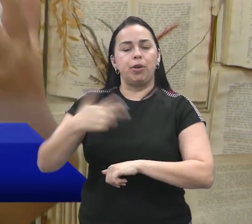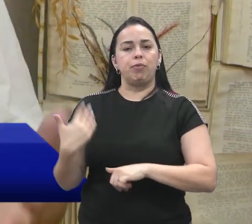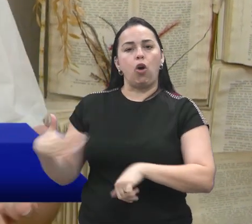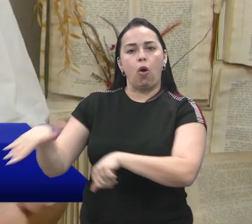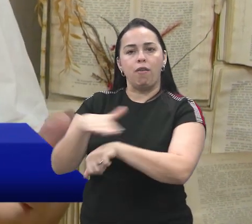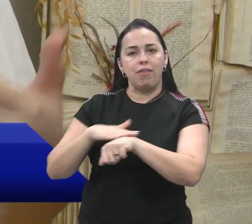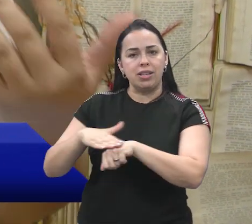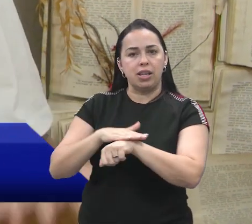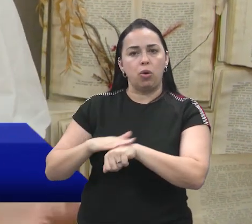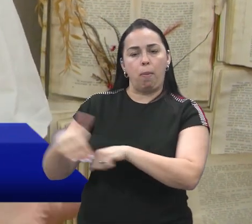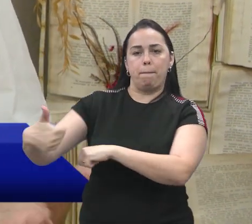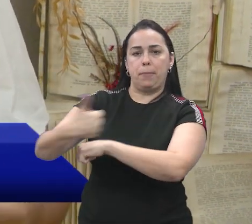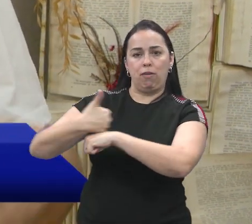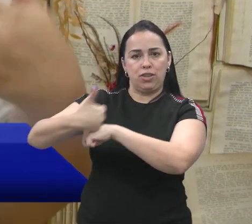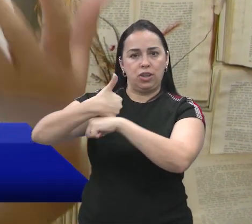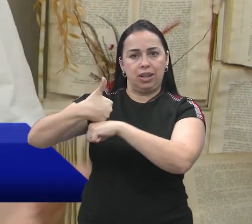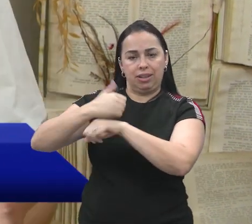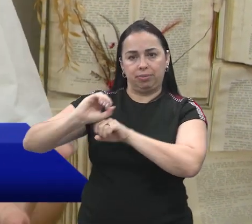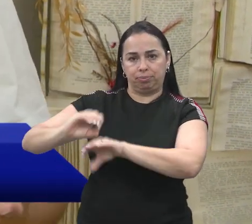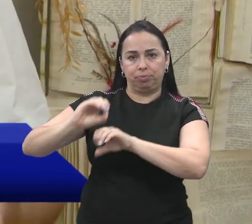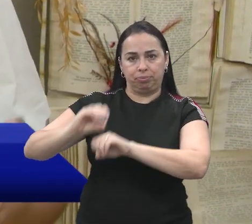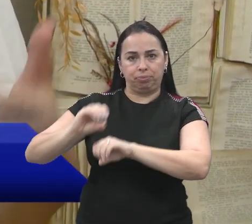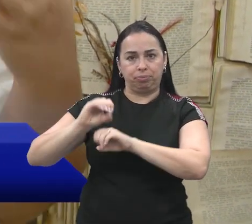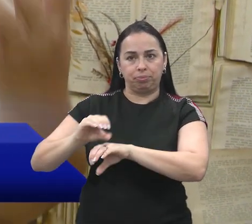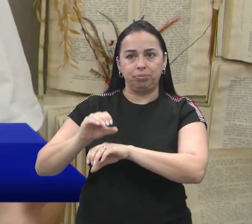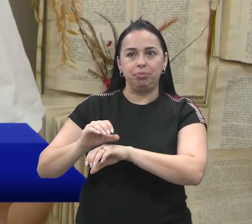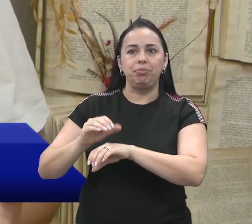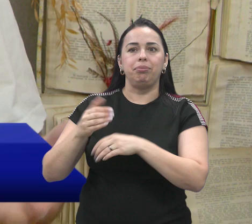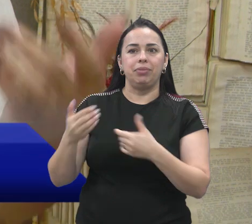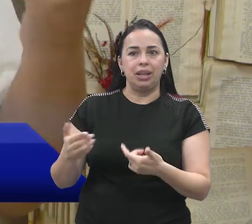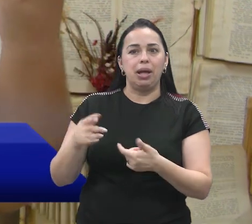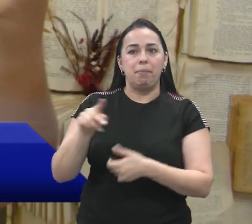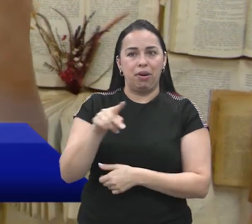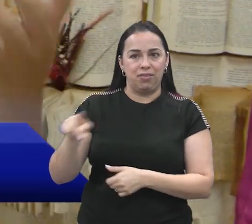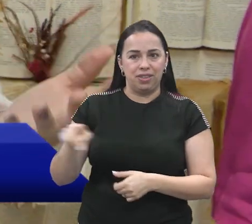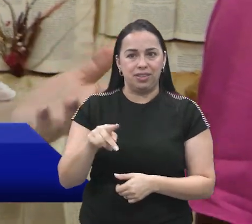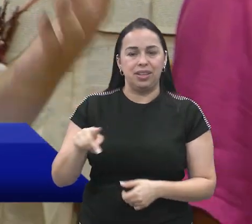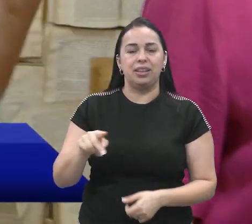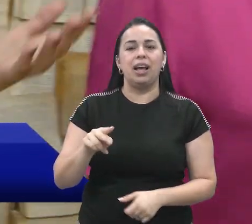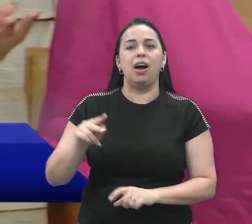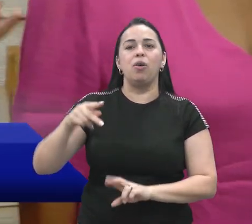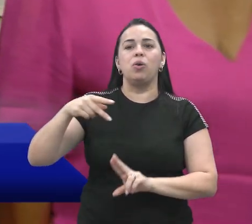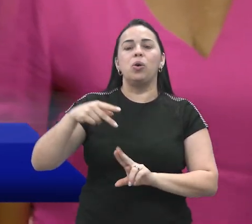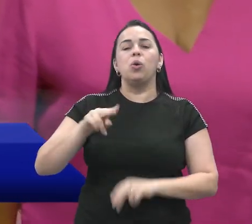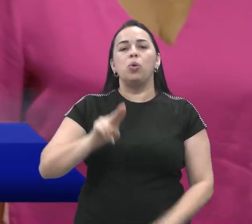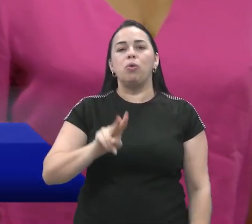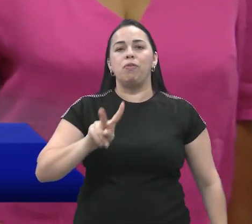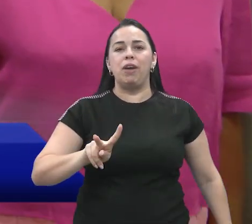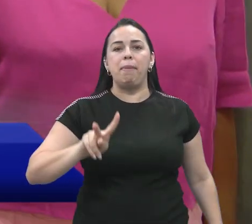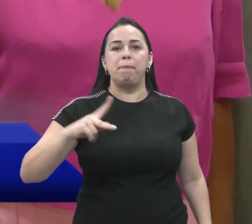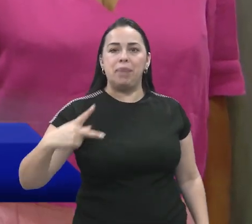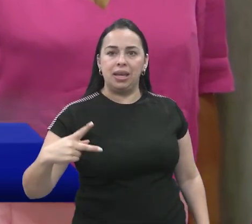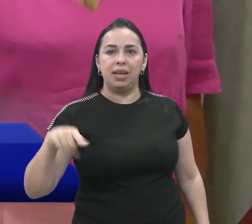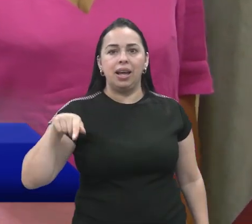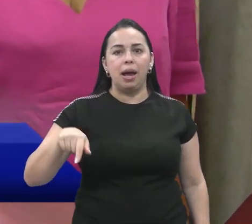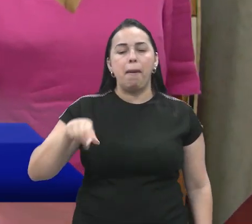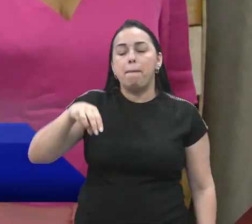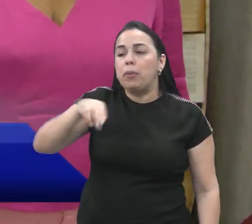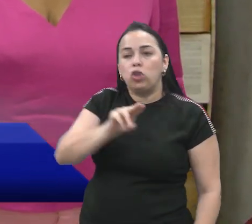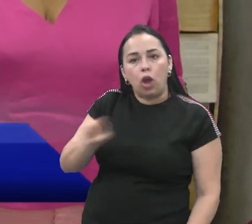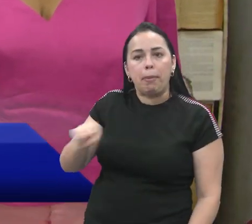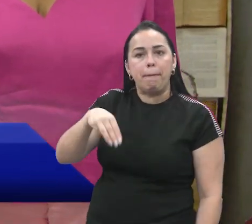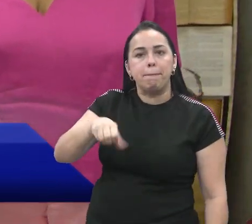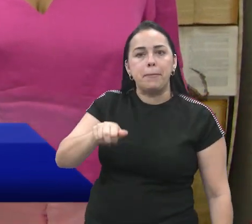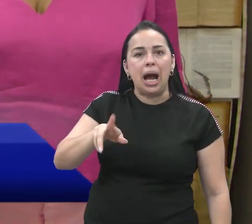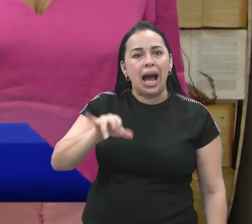veio conversar com uma especialista em educação, doutora, também professora da Univap, né, do curso de pedagogia,